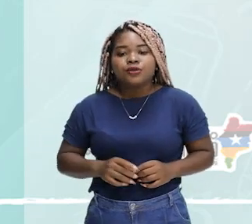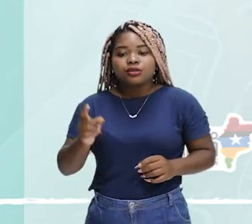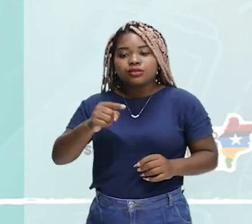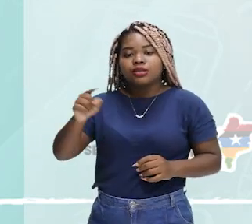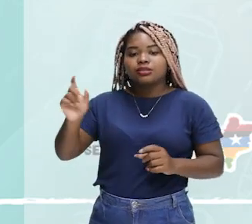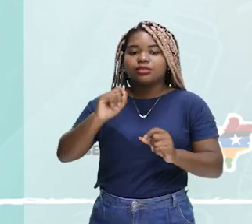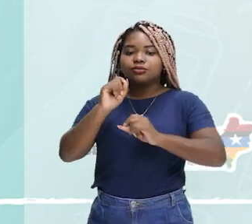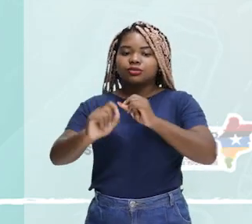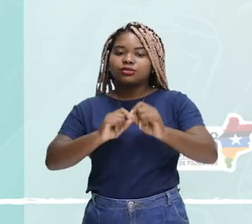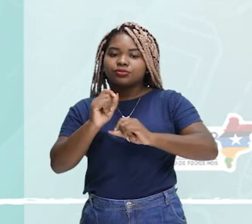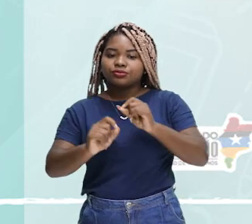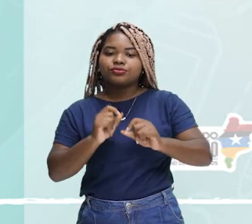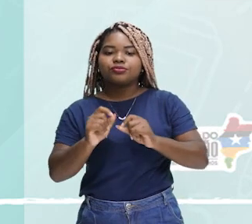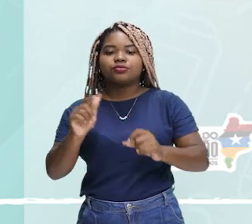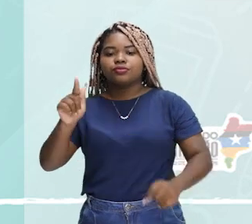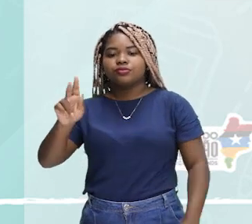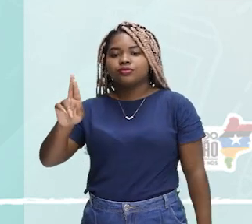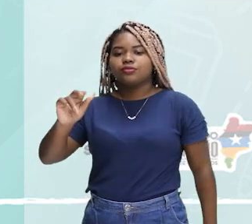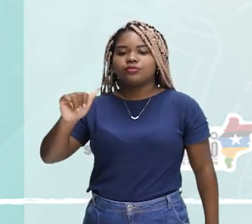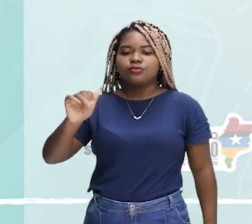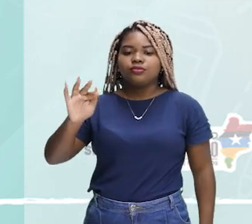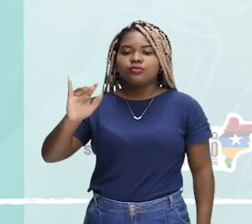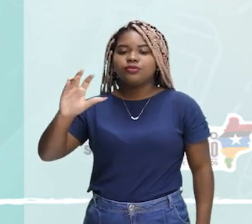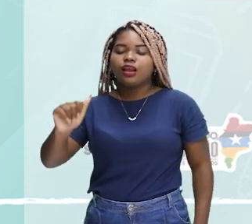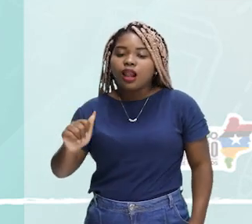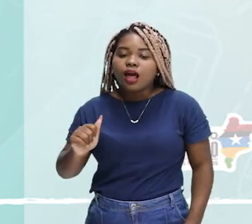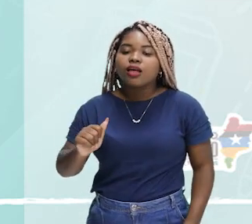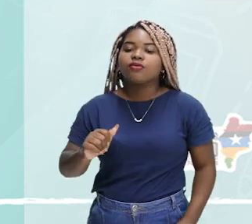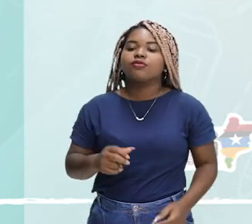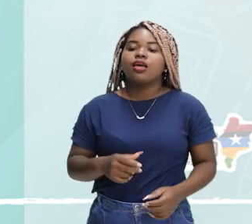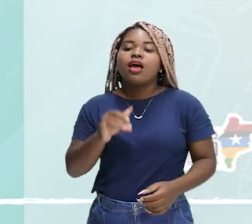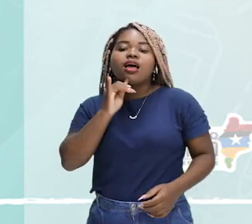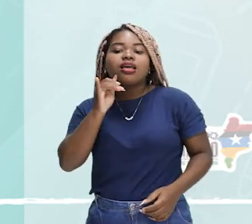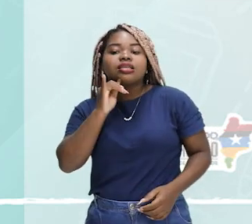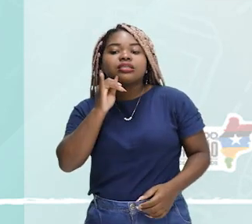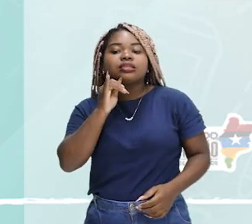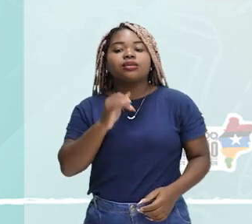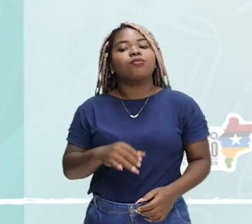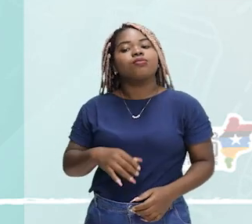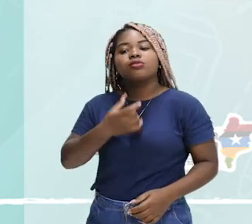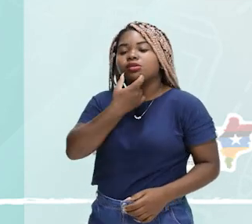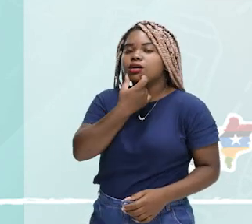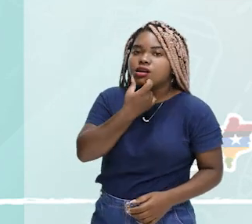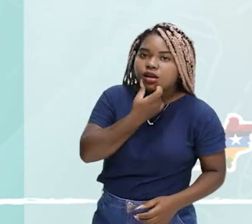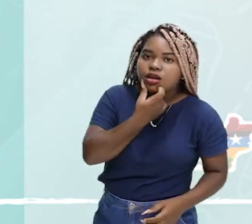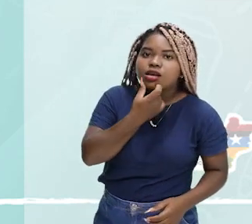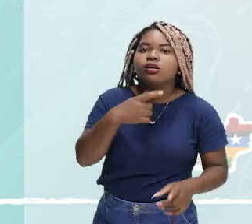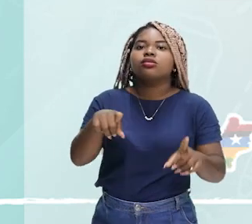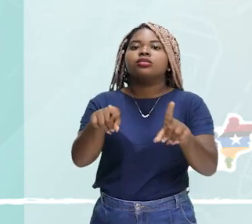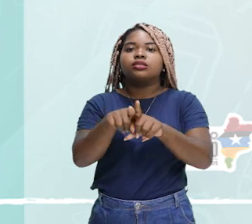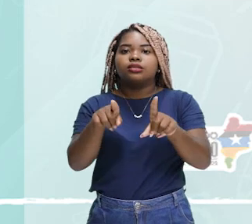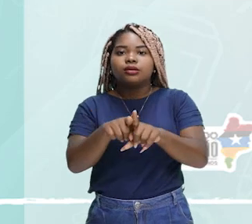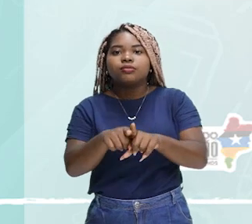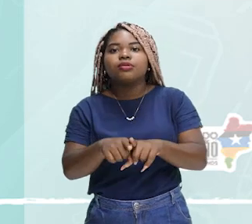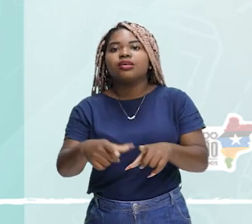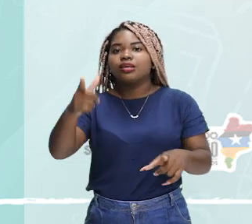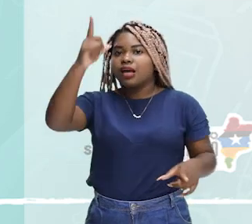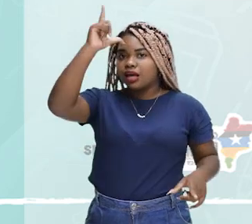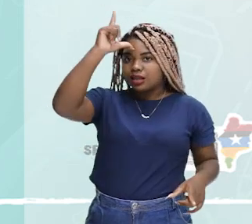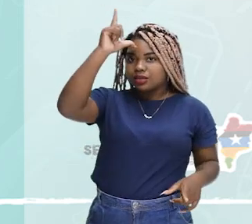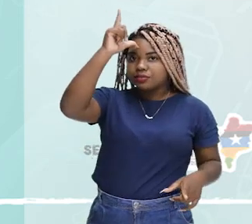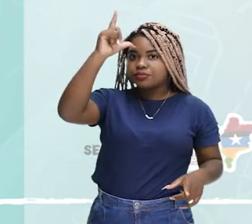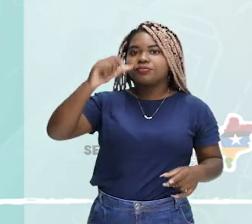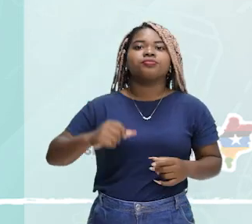ou gráfica. No caso de idiomas como o inglês e o alemão, não existe nenhum sinal que indique a sílaba